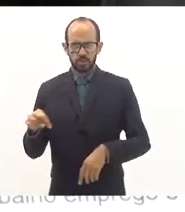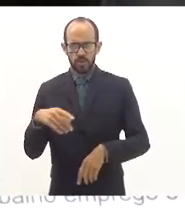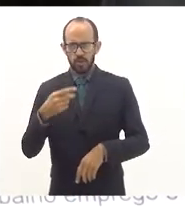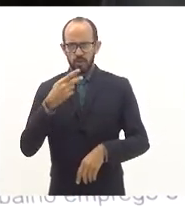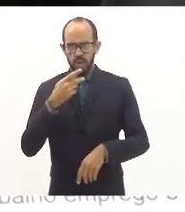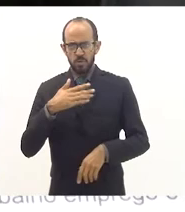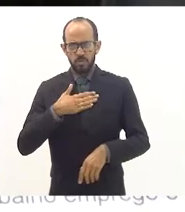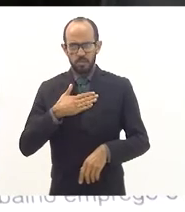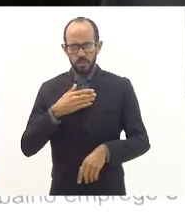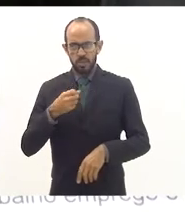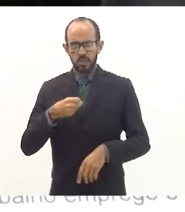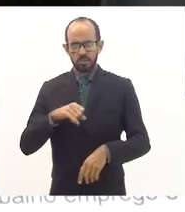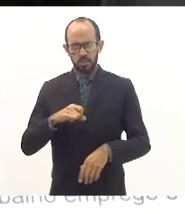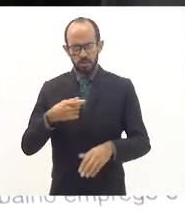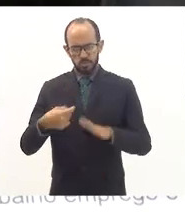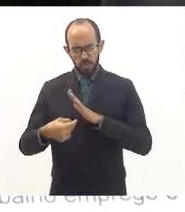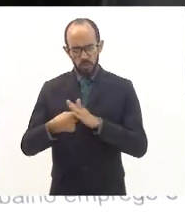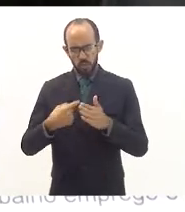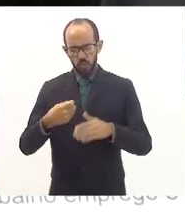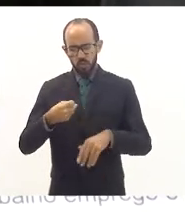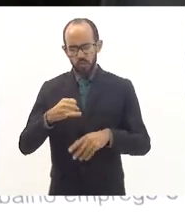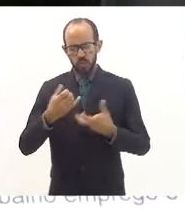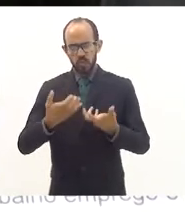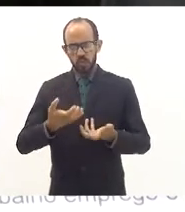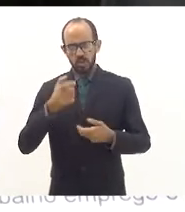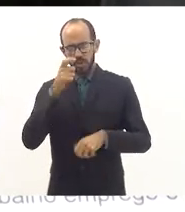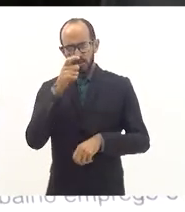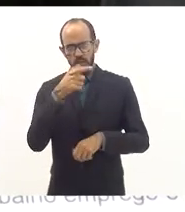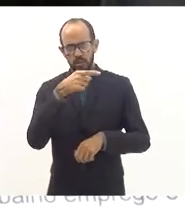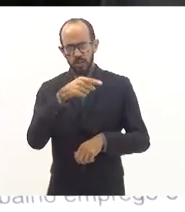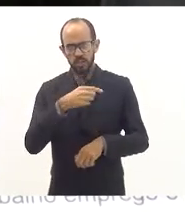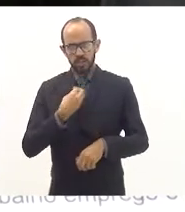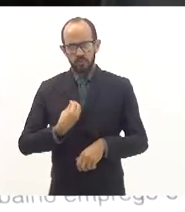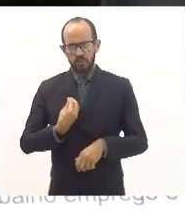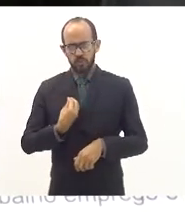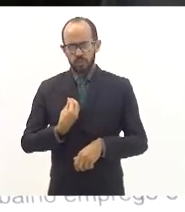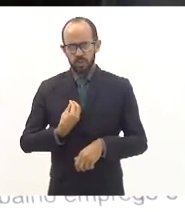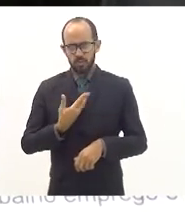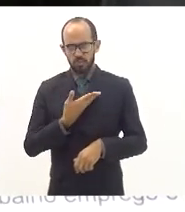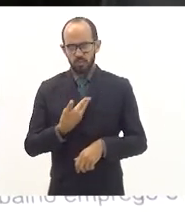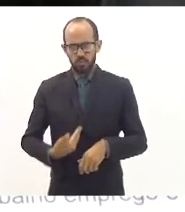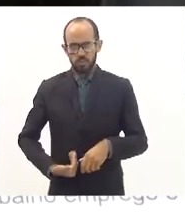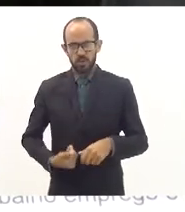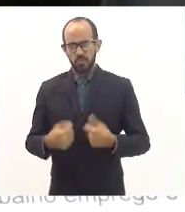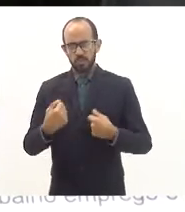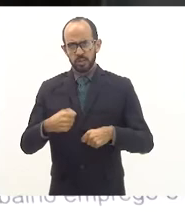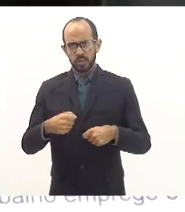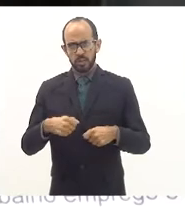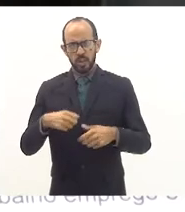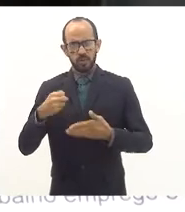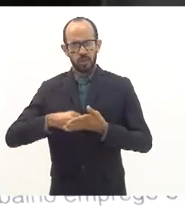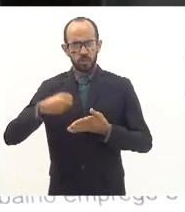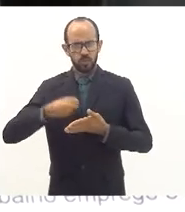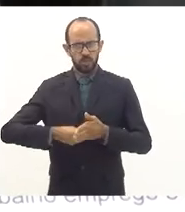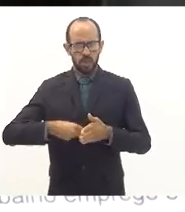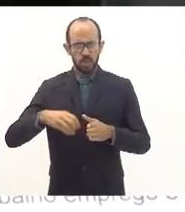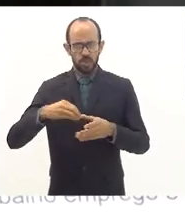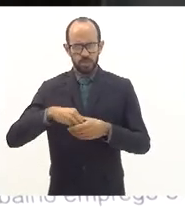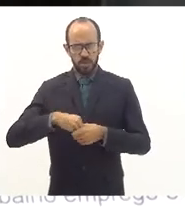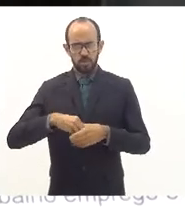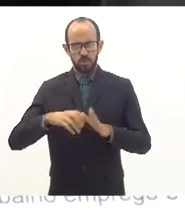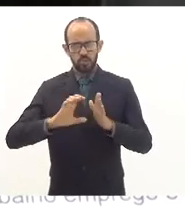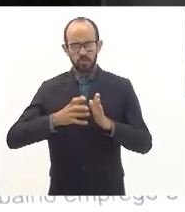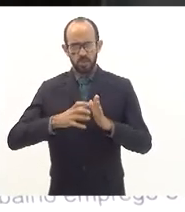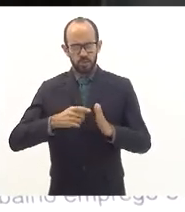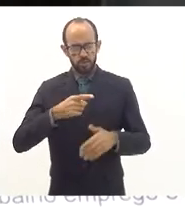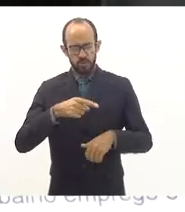disse que, se eu queria ter alguma pretensão um dia na vida pública, eu devia iniciar minha pretensão militando dentro do partido que ele